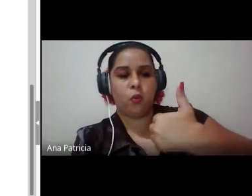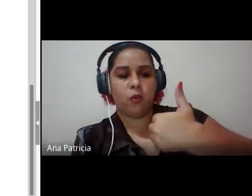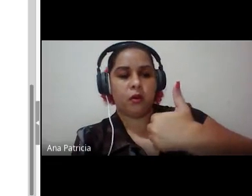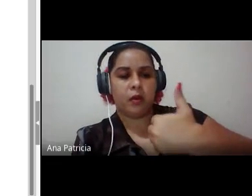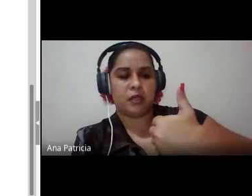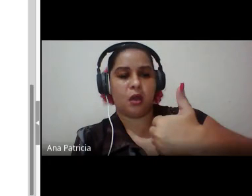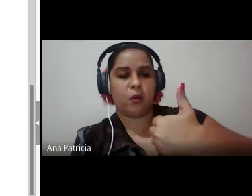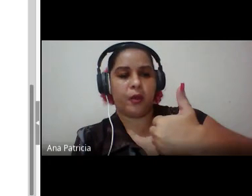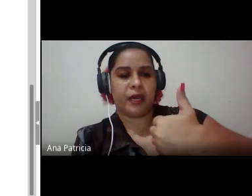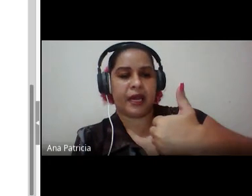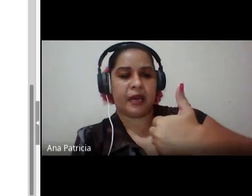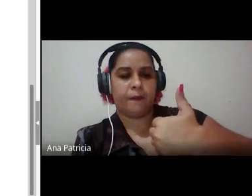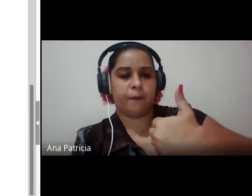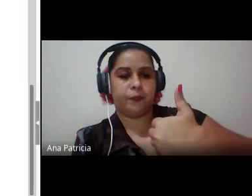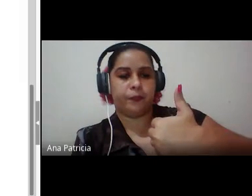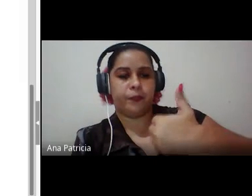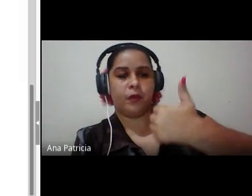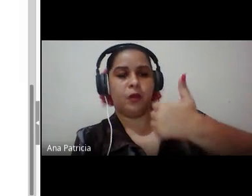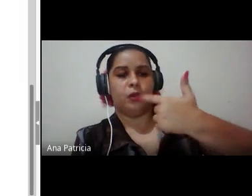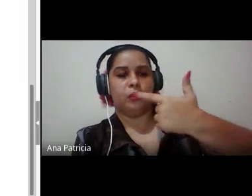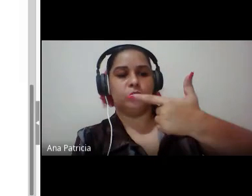1 é só com polegar.